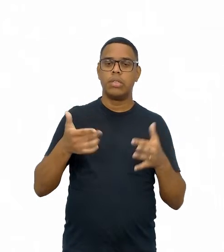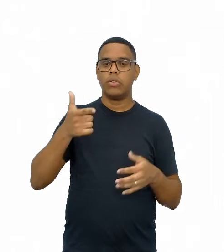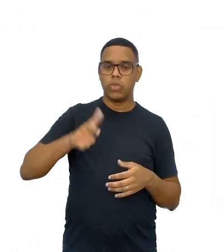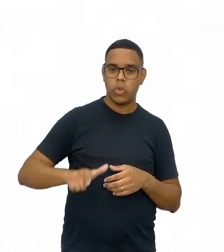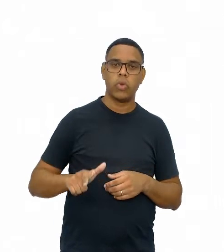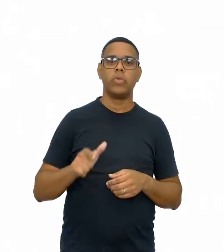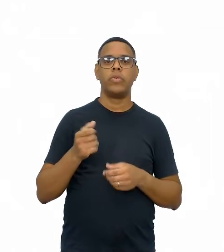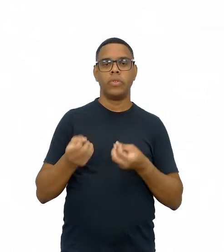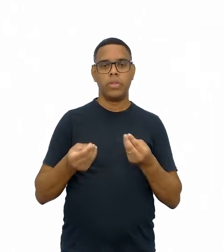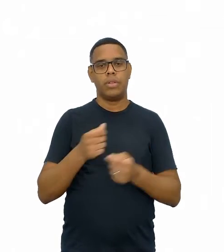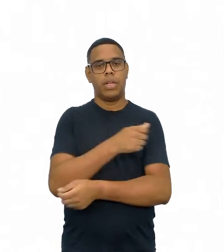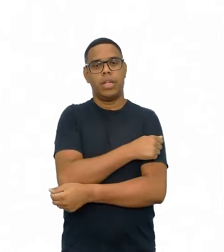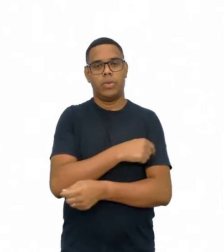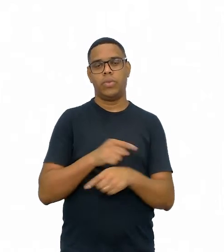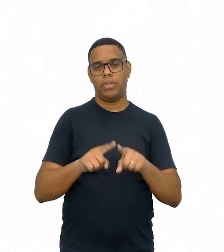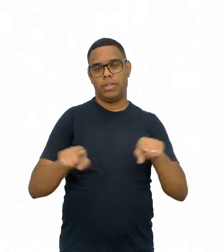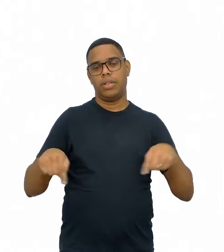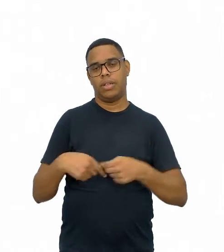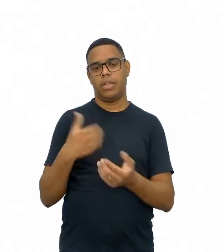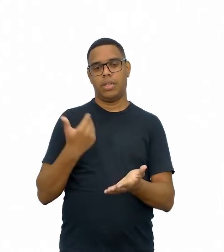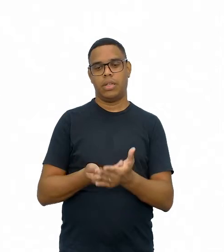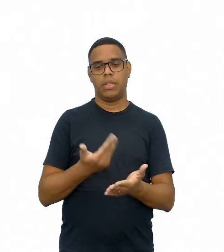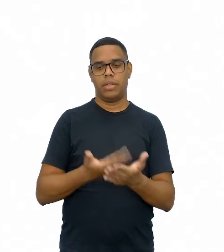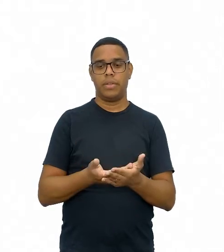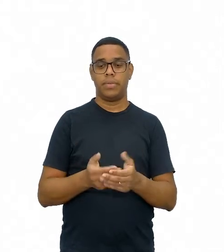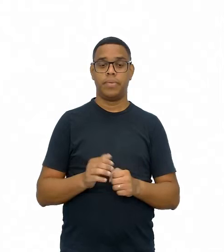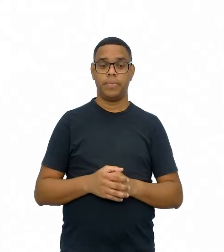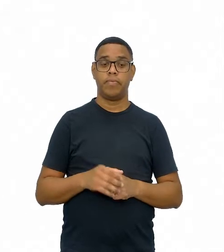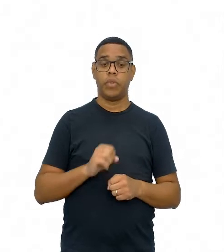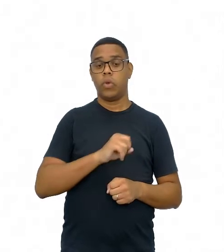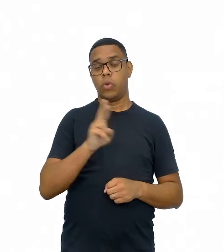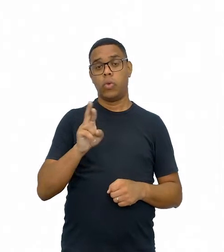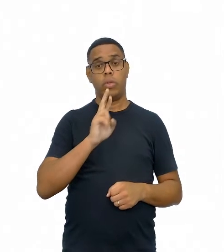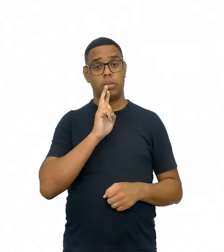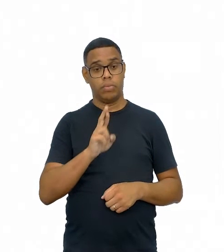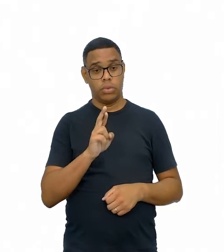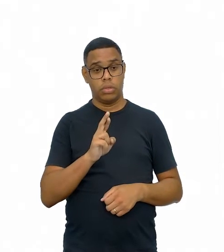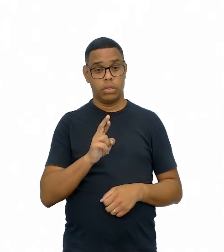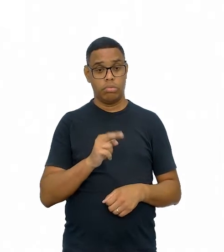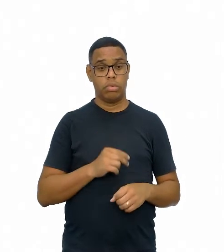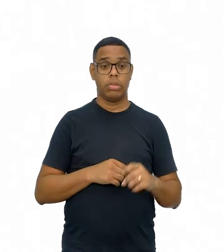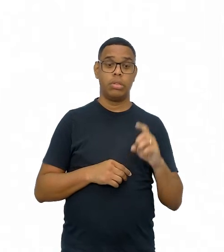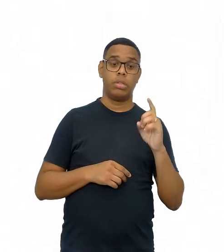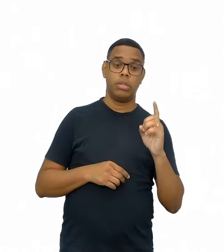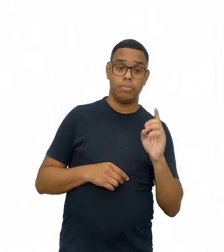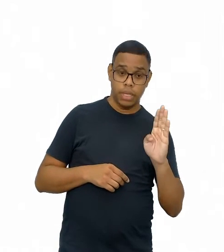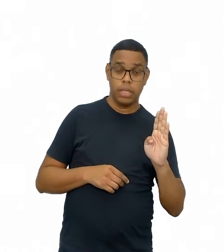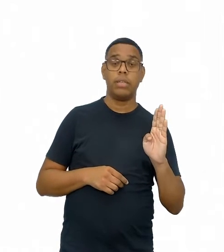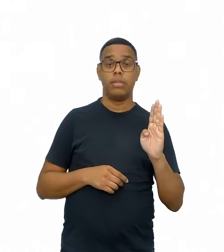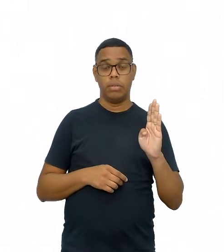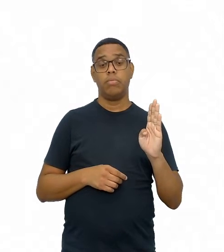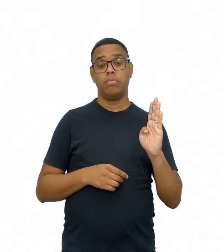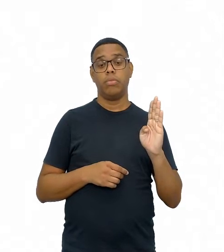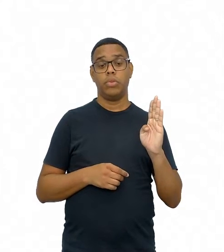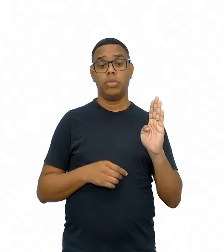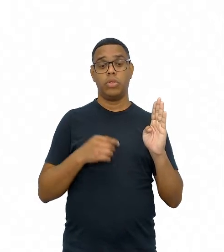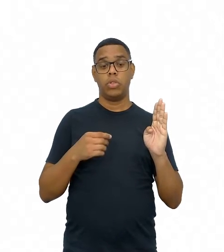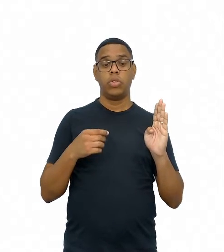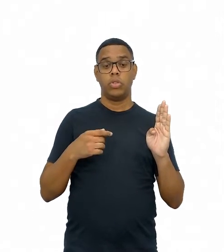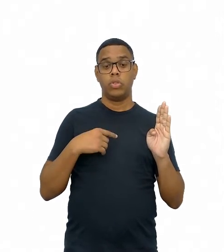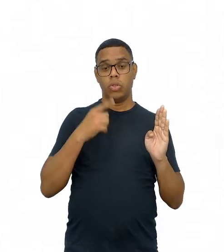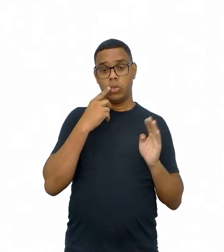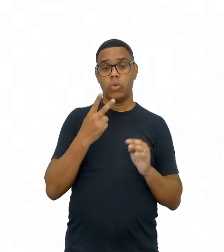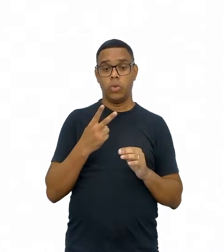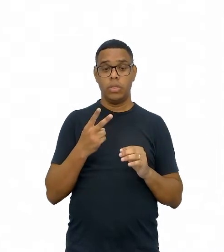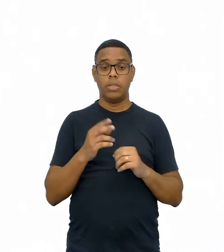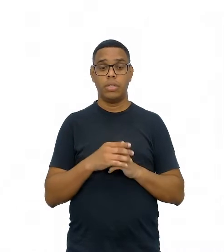deve ser feito com o nosso aluno em sala. A criança pode ter respondido também a letra B, pode ter adicionado apenas 2